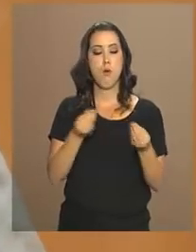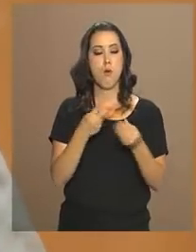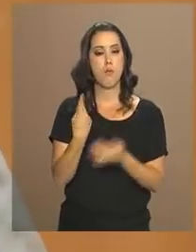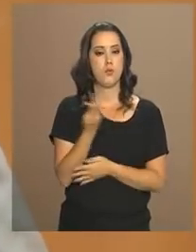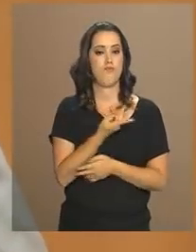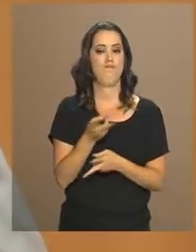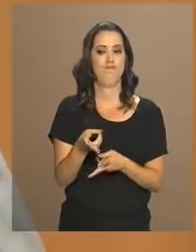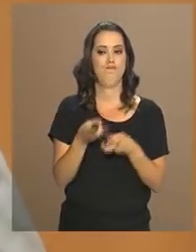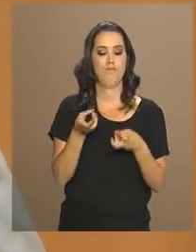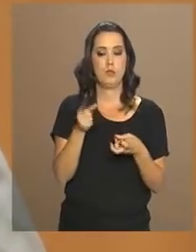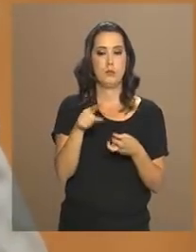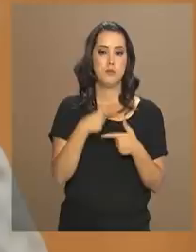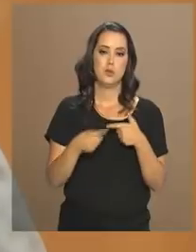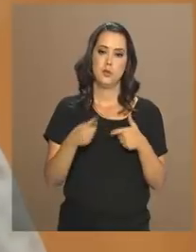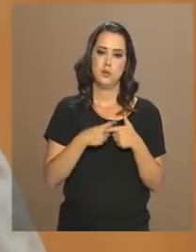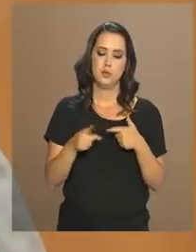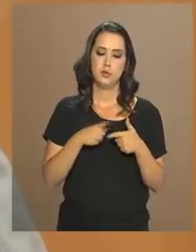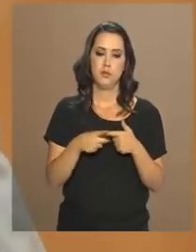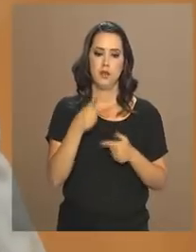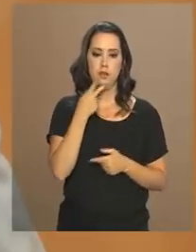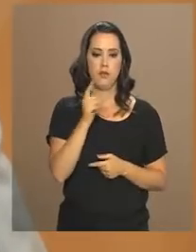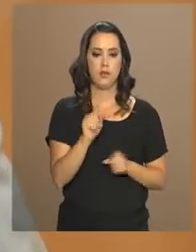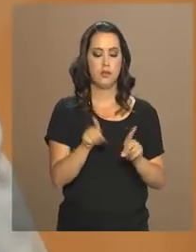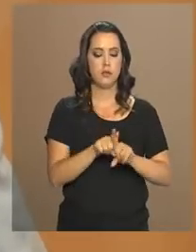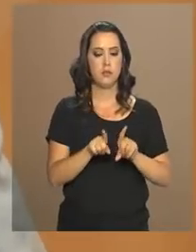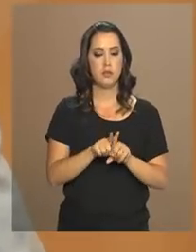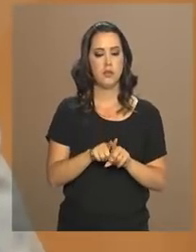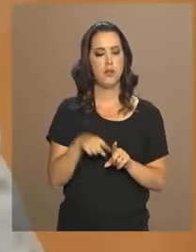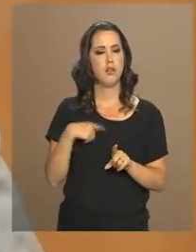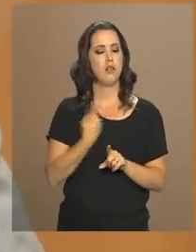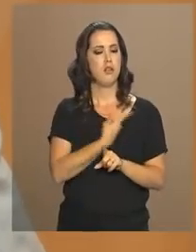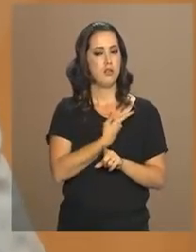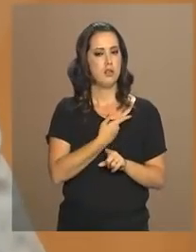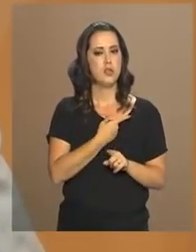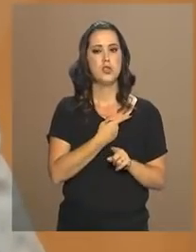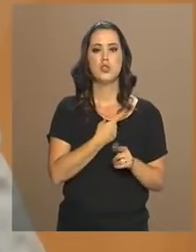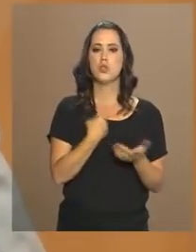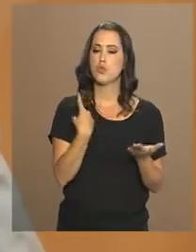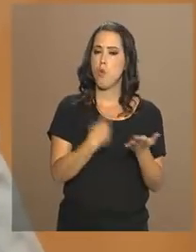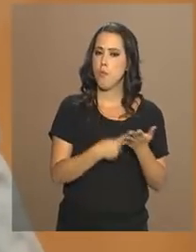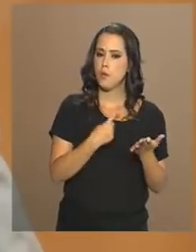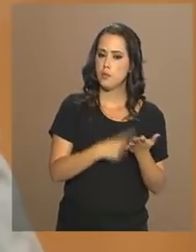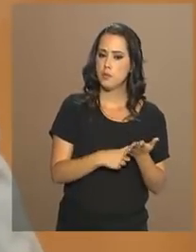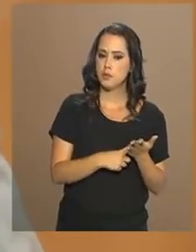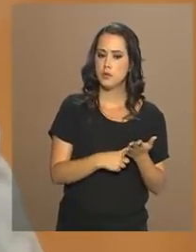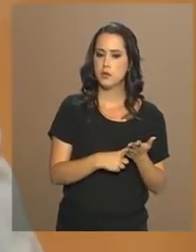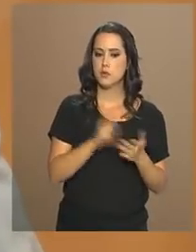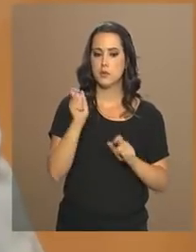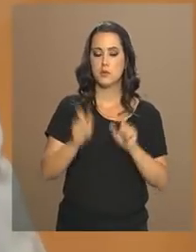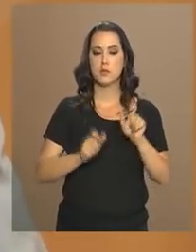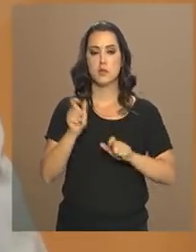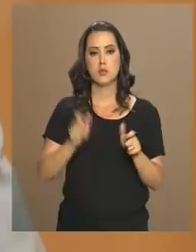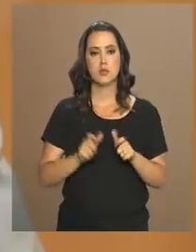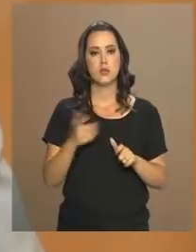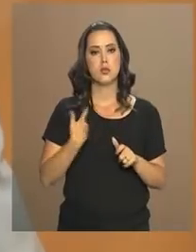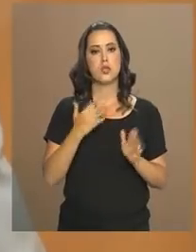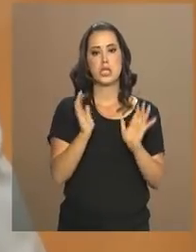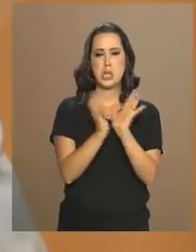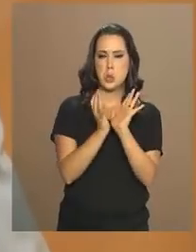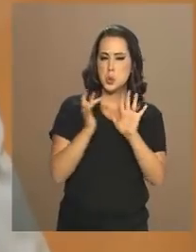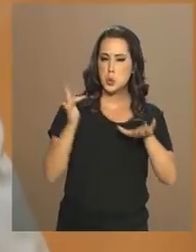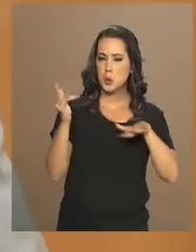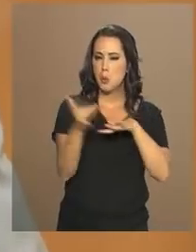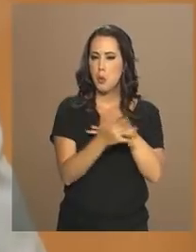problema. Disse para ela que temos feito questão de reafirmar para aqueles que estão na rede, que